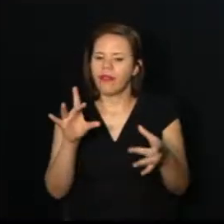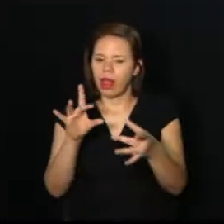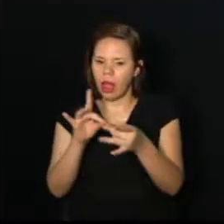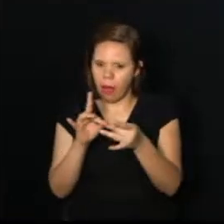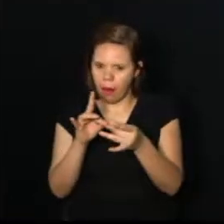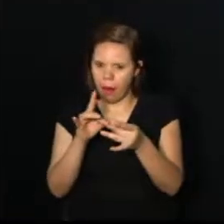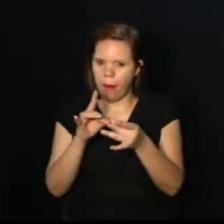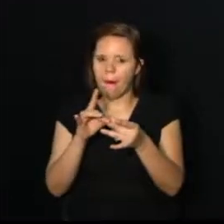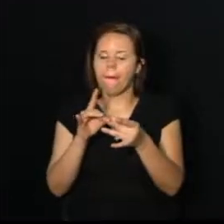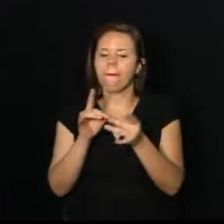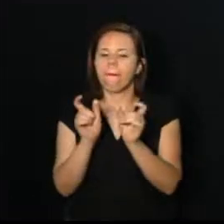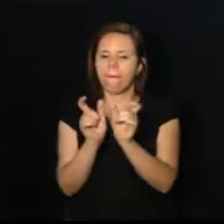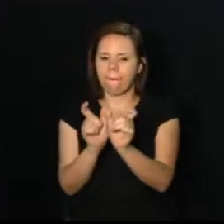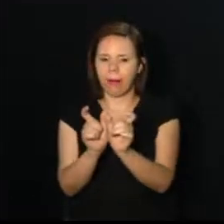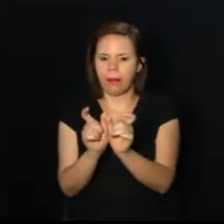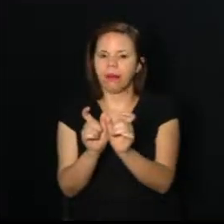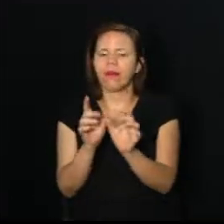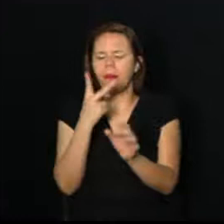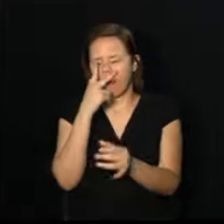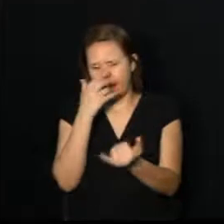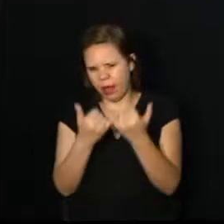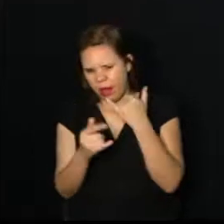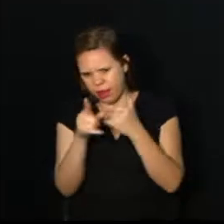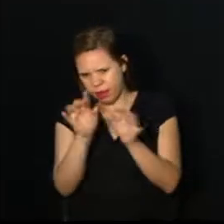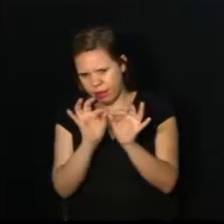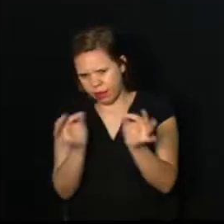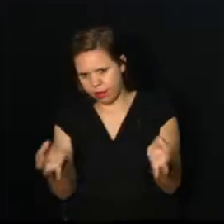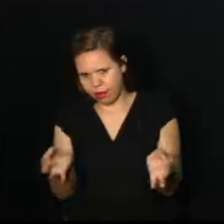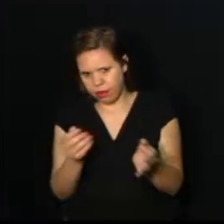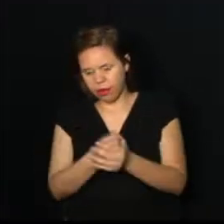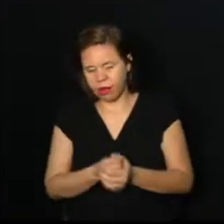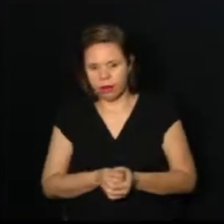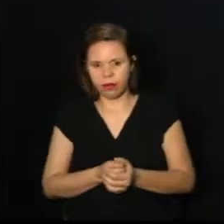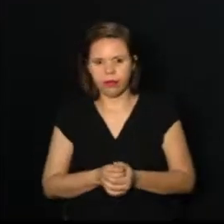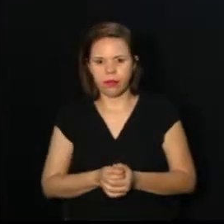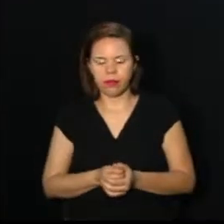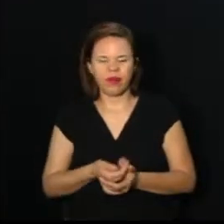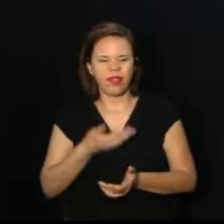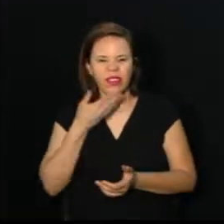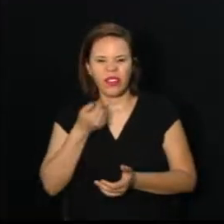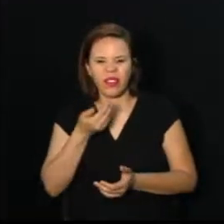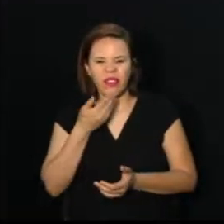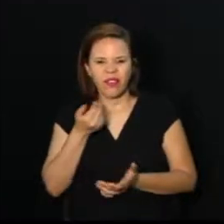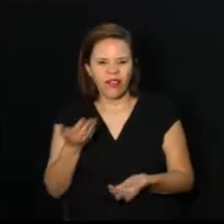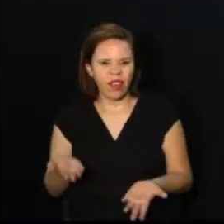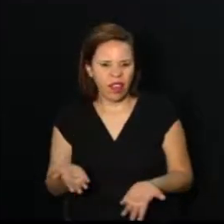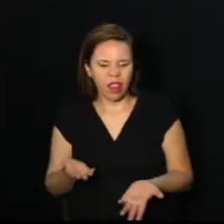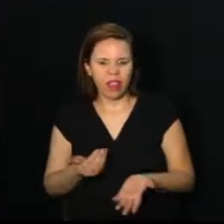Assim, parece simples, não é? Parece fácil.